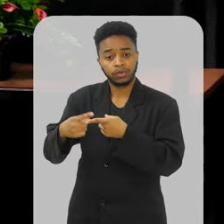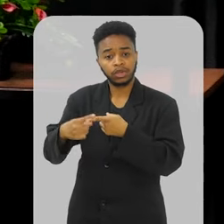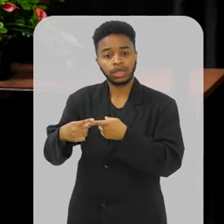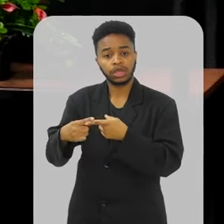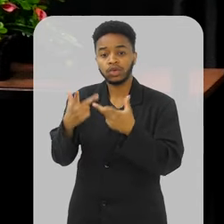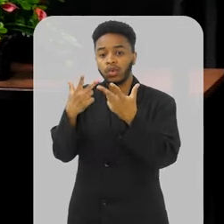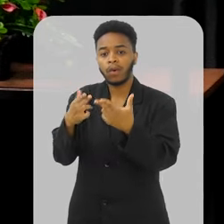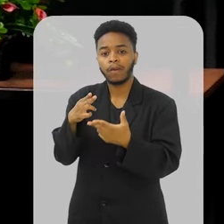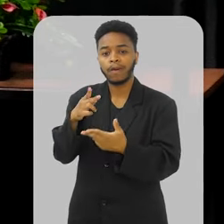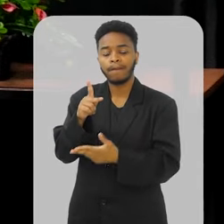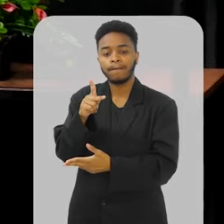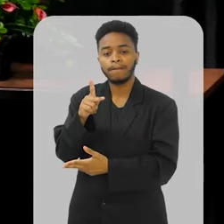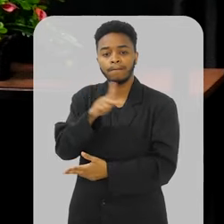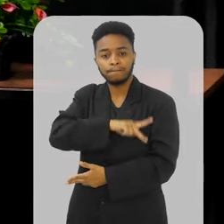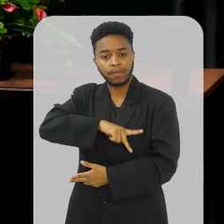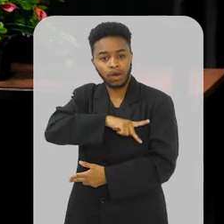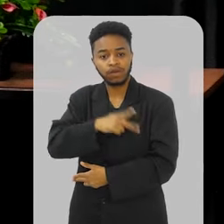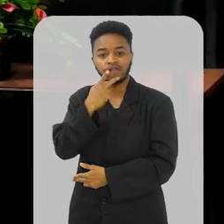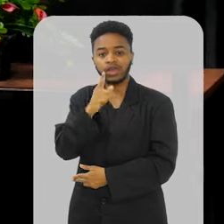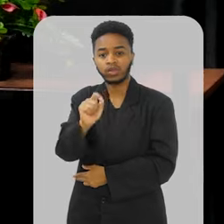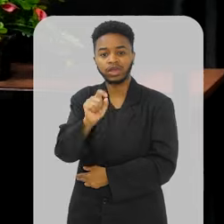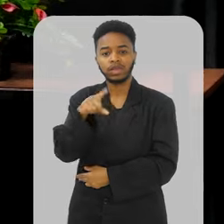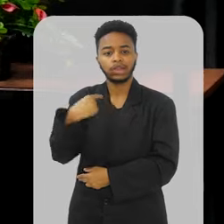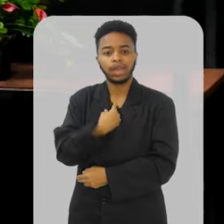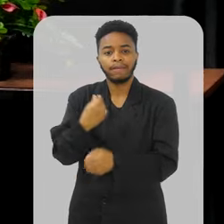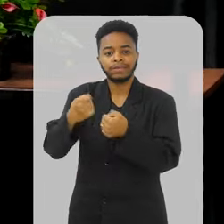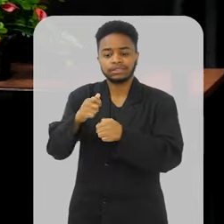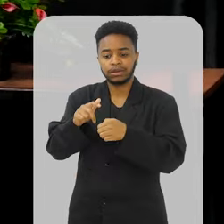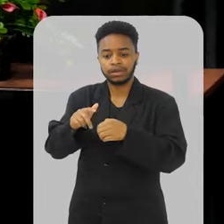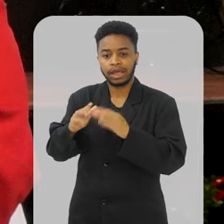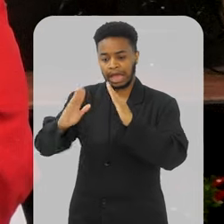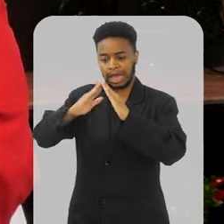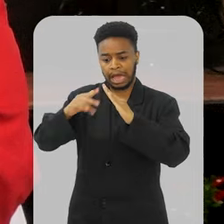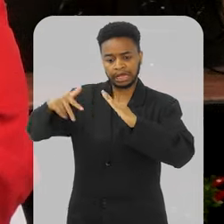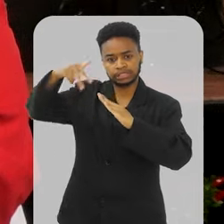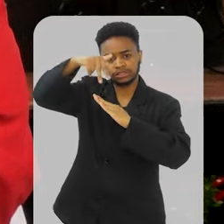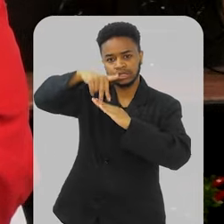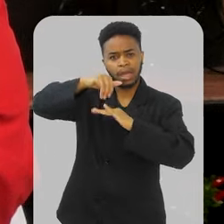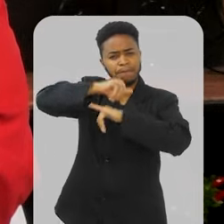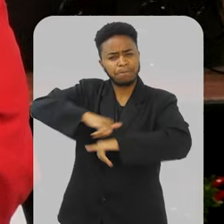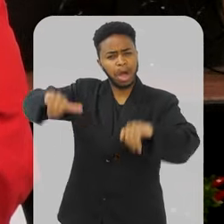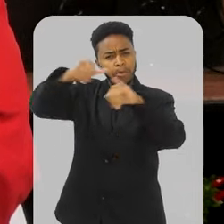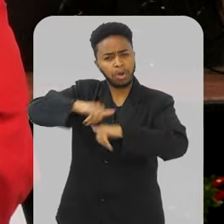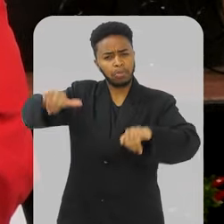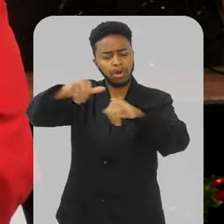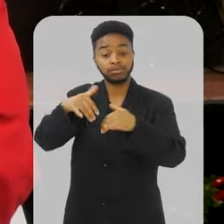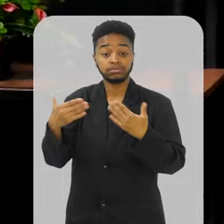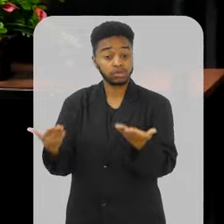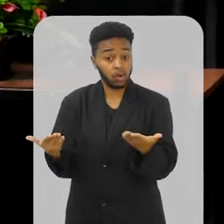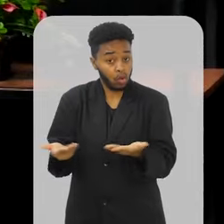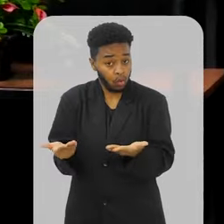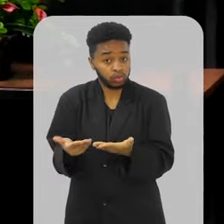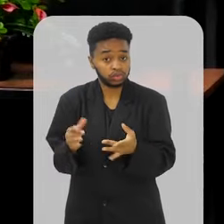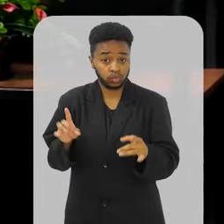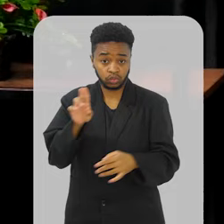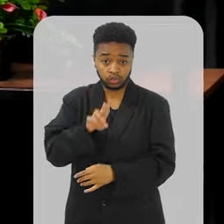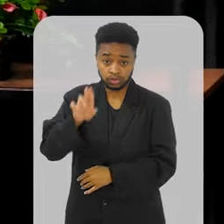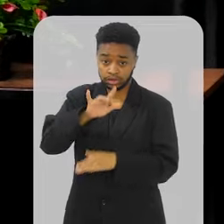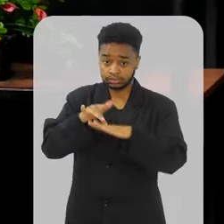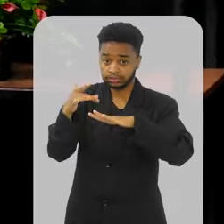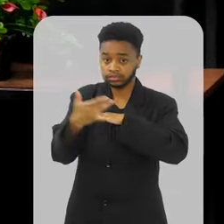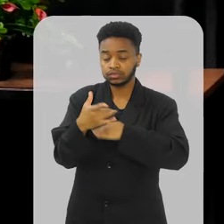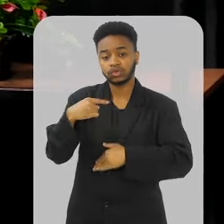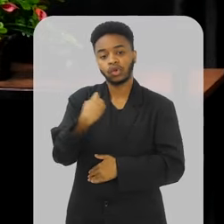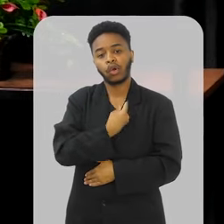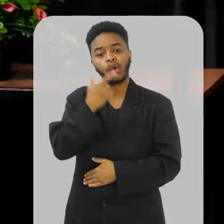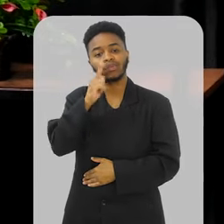naquilo que o apóstolo Paulo diz que devemos anunciar até de cima dos telhados então pelas redes sociais né poder anunciar o amor de Deus e de